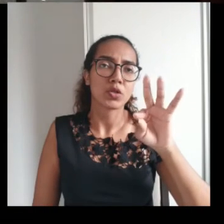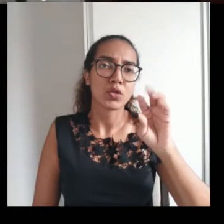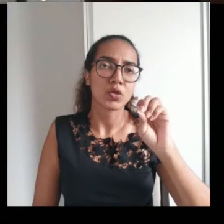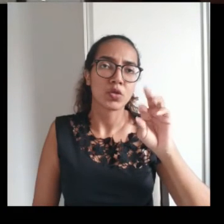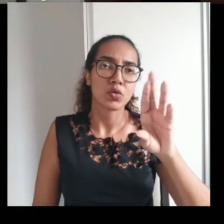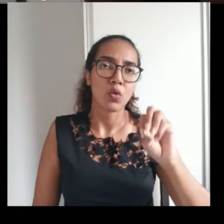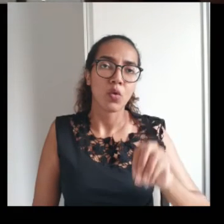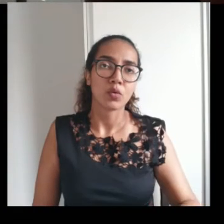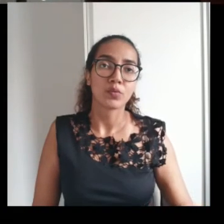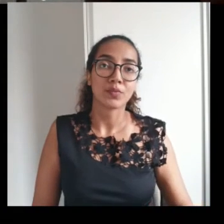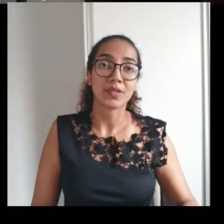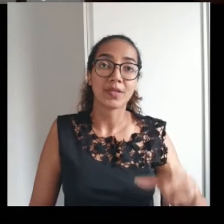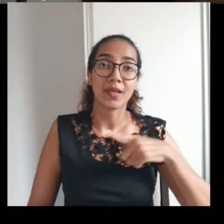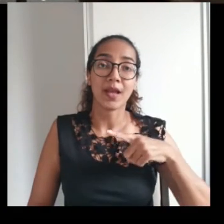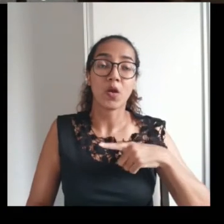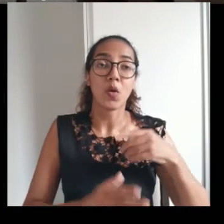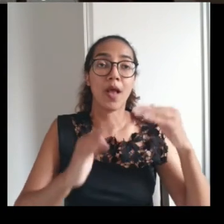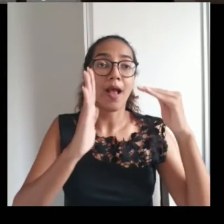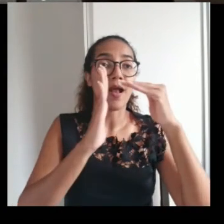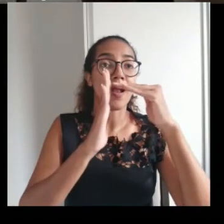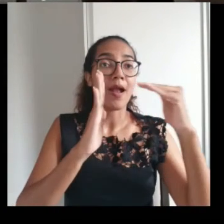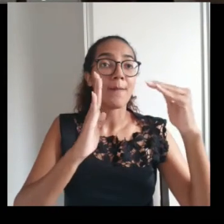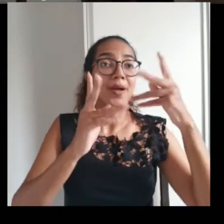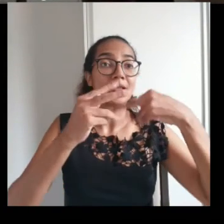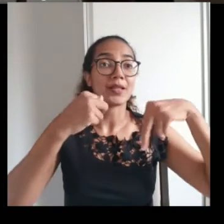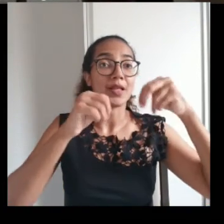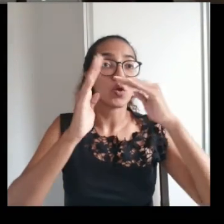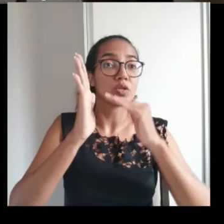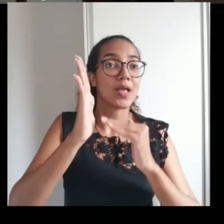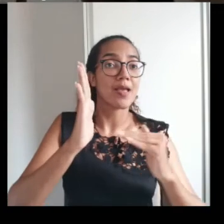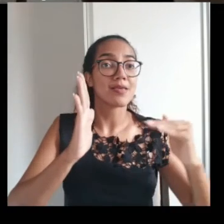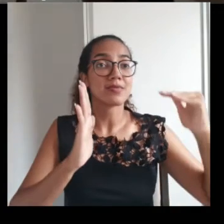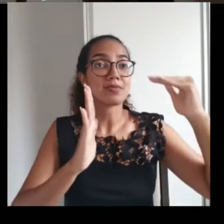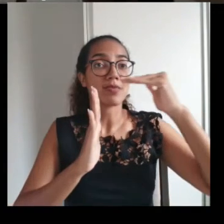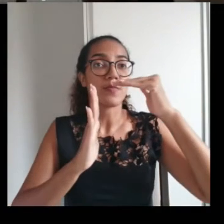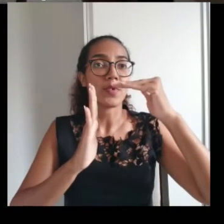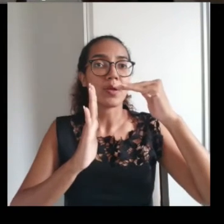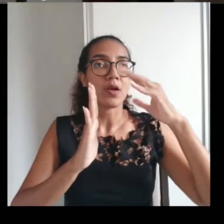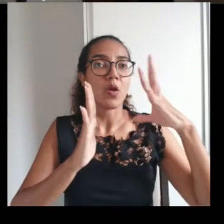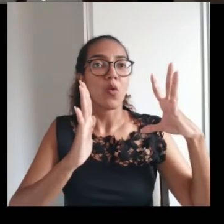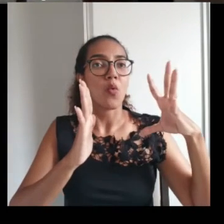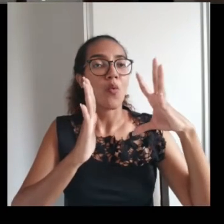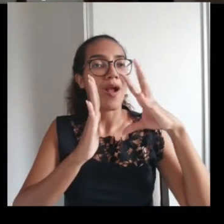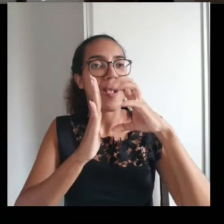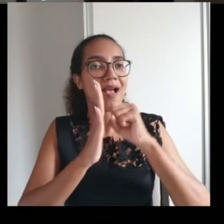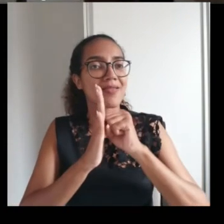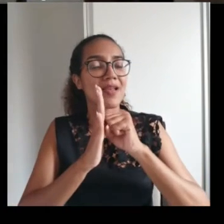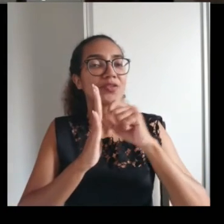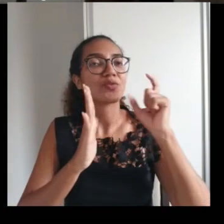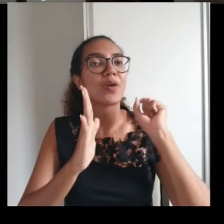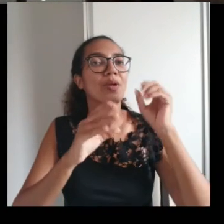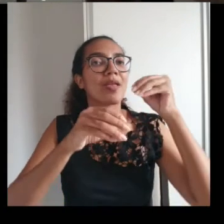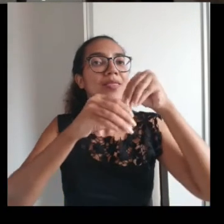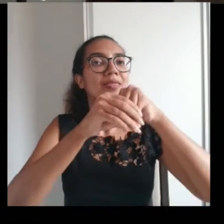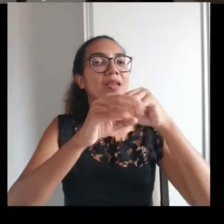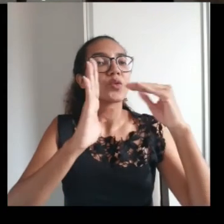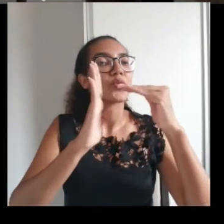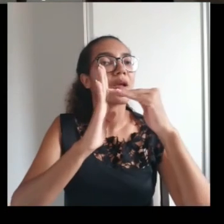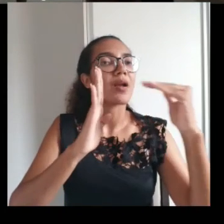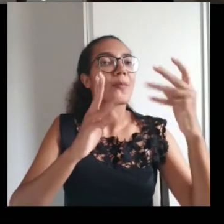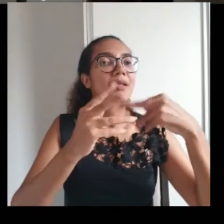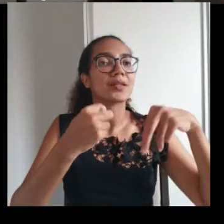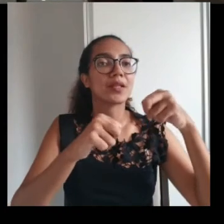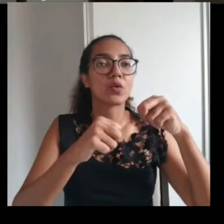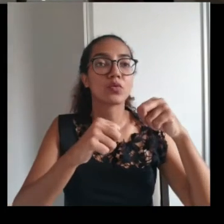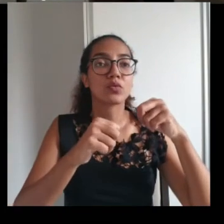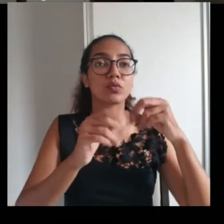do repositório, visão lógica, né? O cadastro está aqui na camada de negócio, então o cadastro usa o repositório. O que é usar